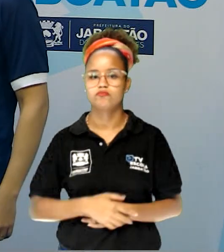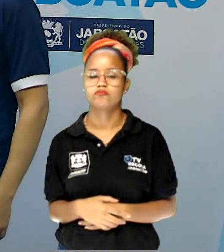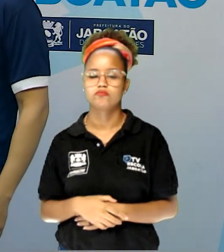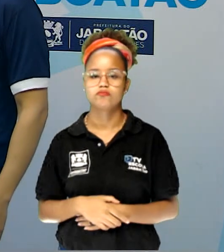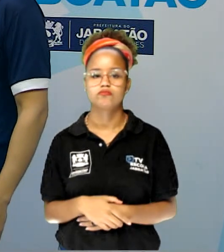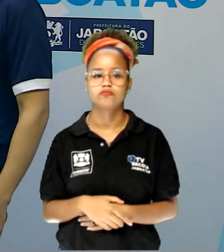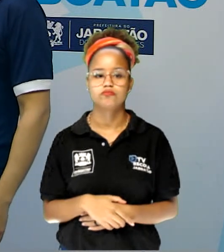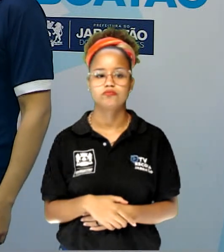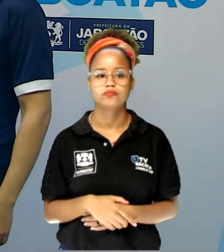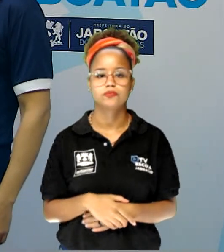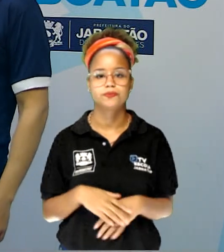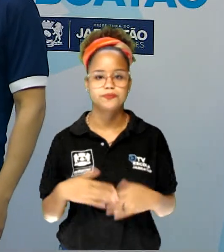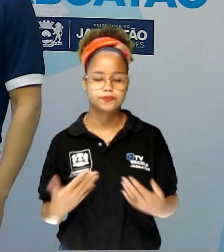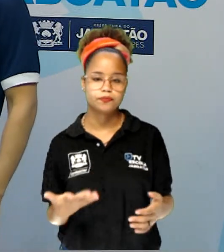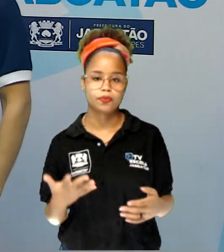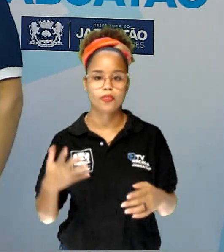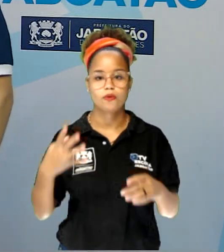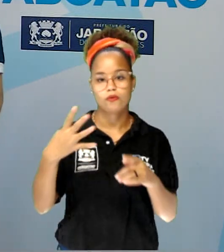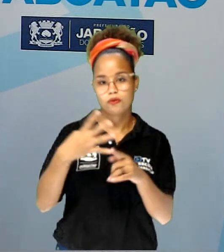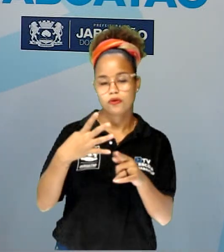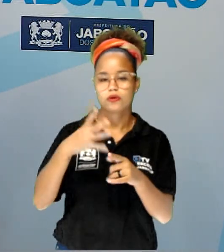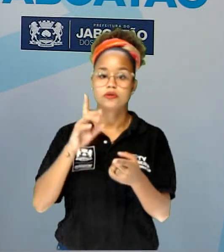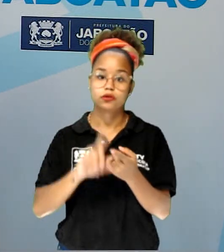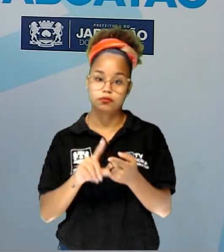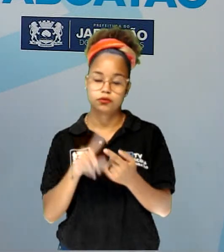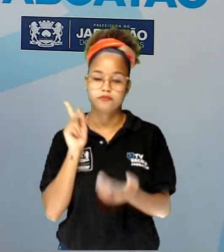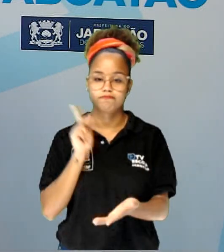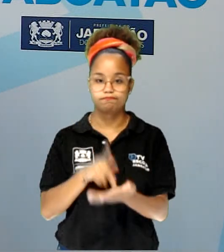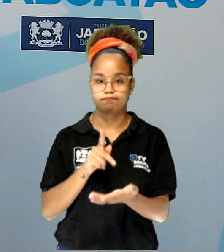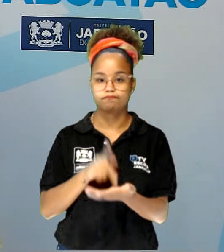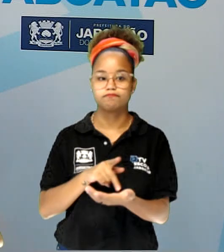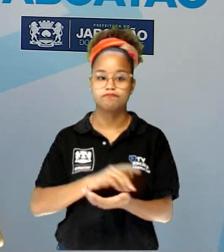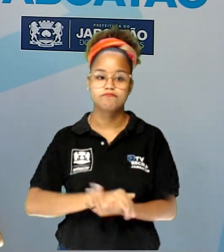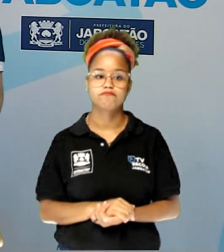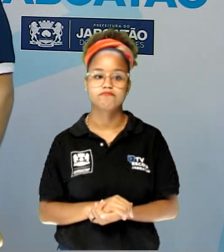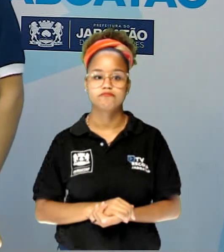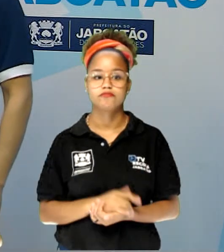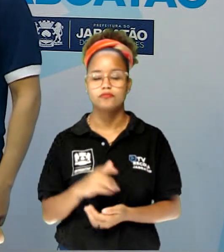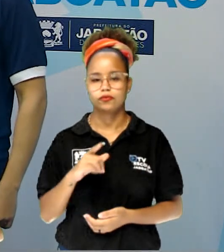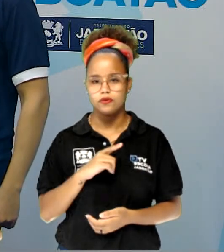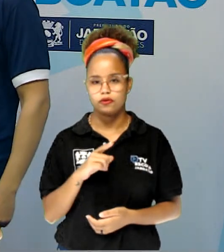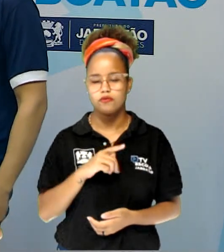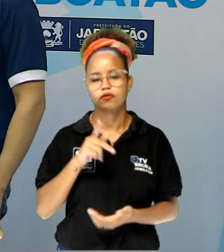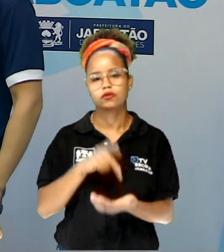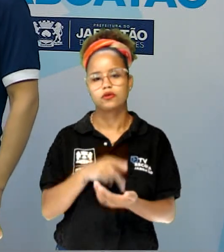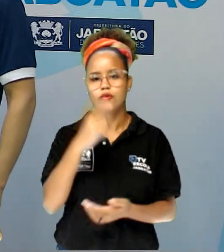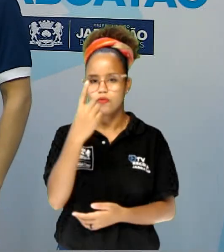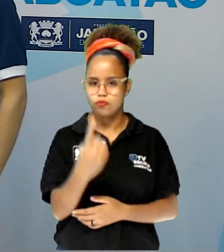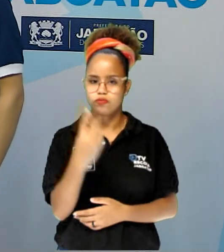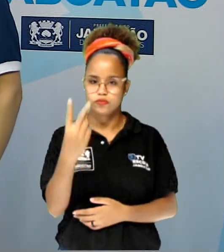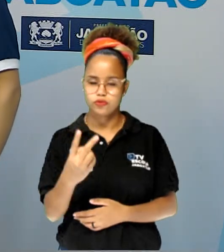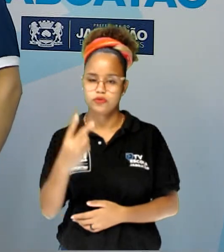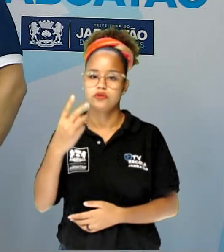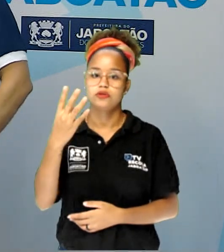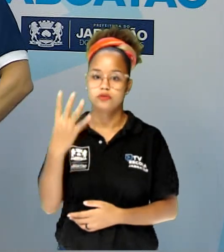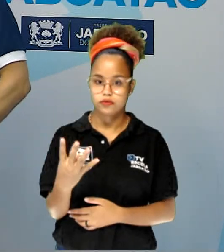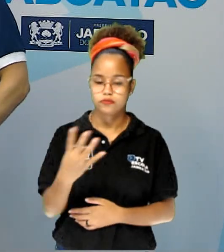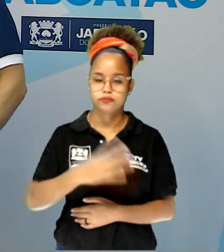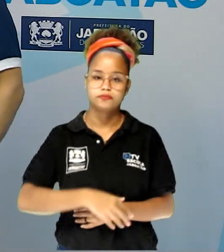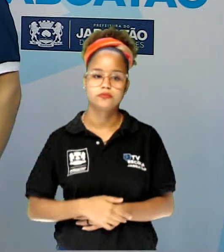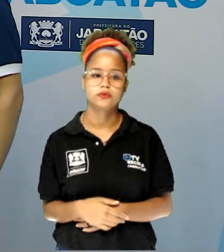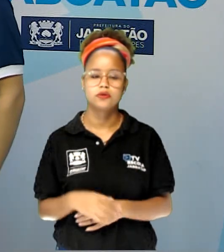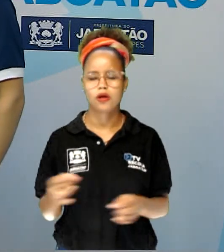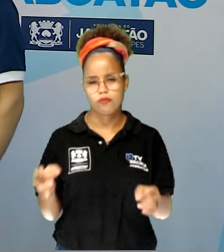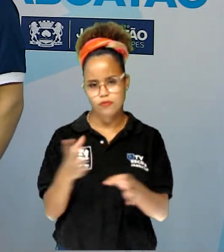né? Portanto, o item 4 ele também é verdadeiro. Até então estamos aí com os itens verdadeiros 1, 2 e 4. Para a gente fechar